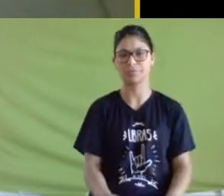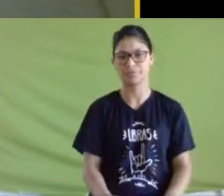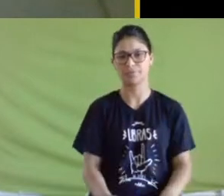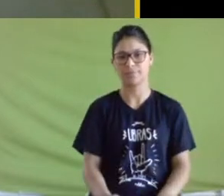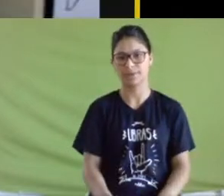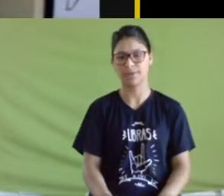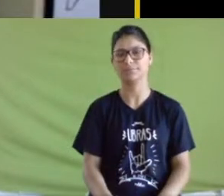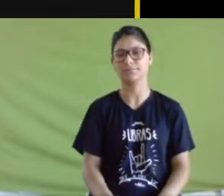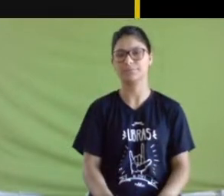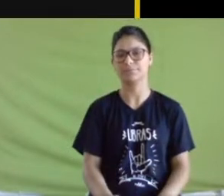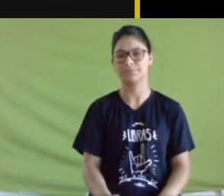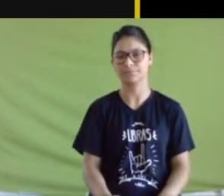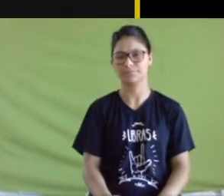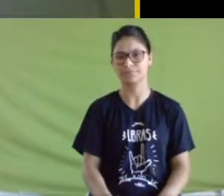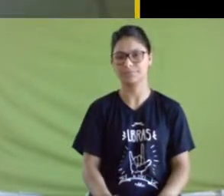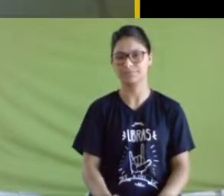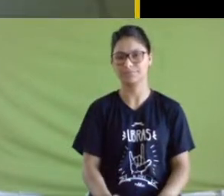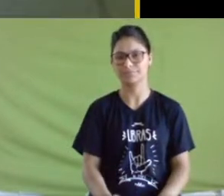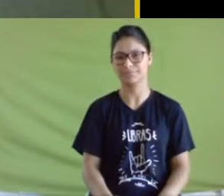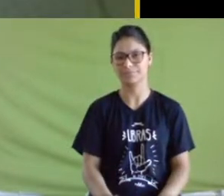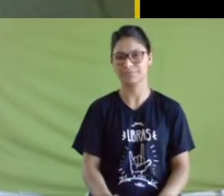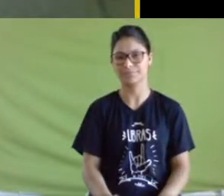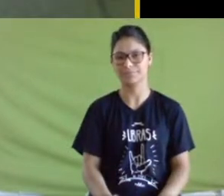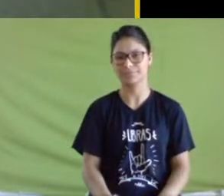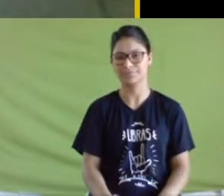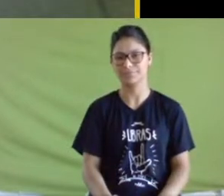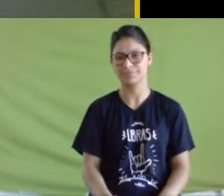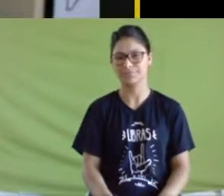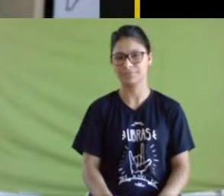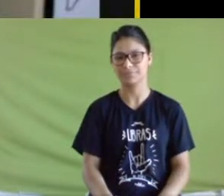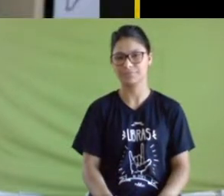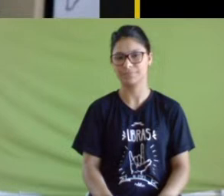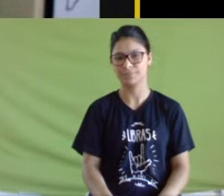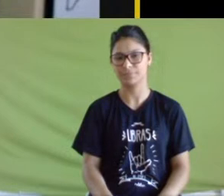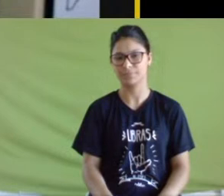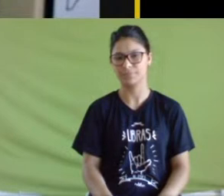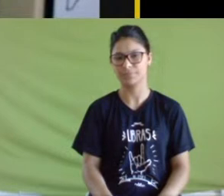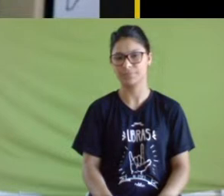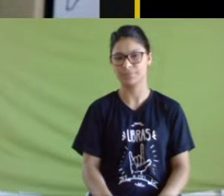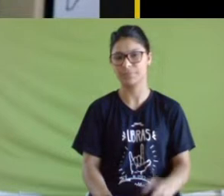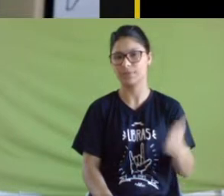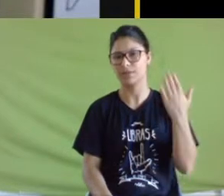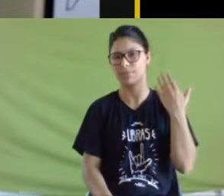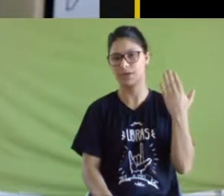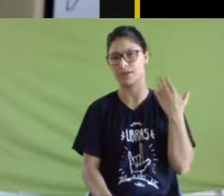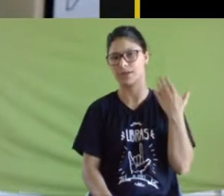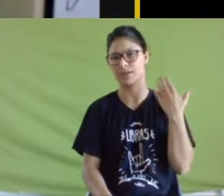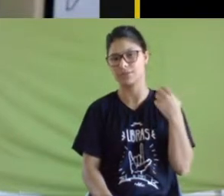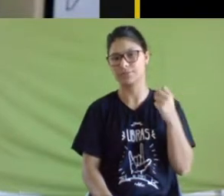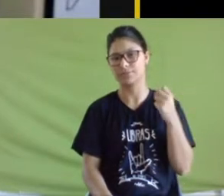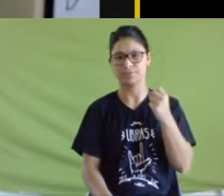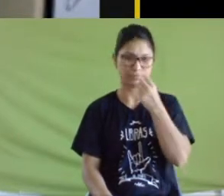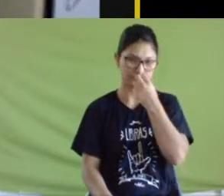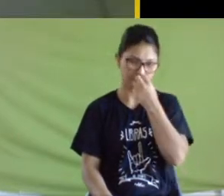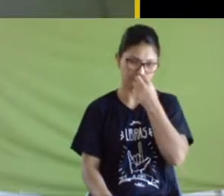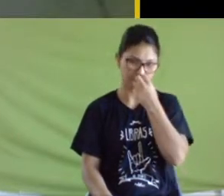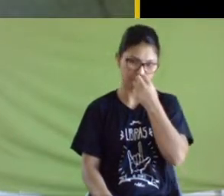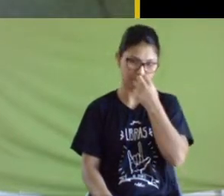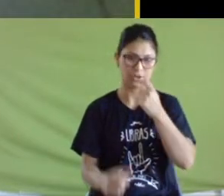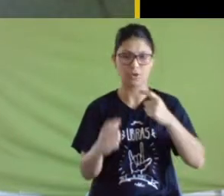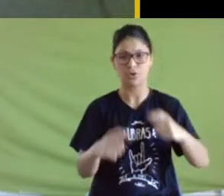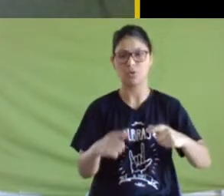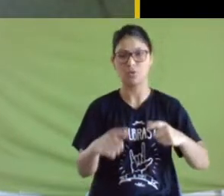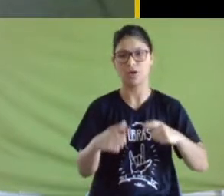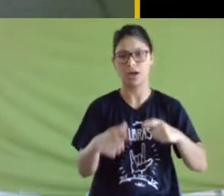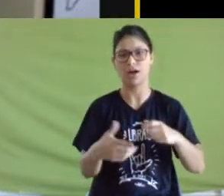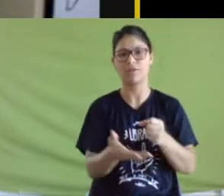total. Total, né? É, o passado é essa, o passado é, quer dizer... É melhor. Ele é o lugar da